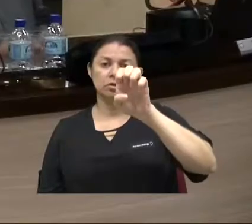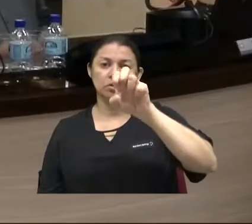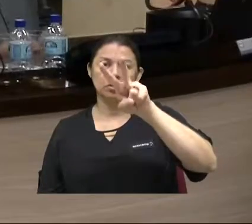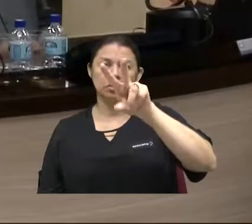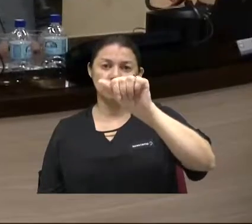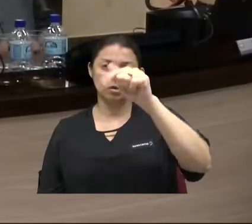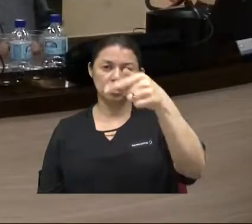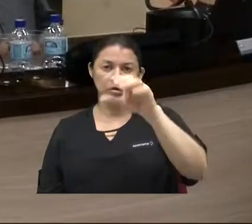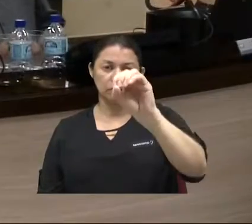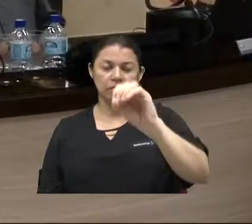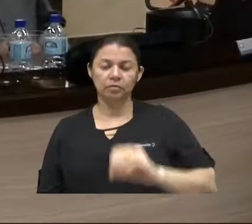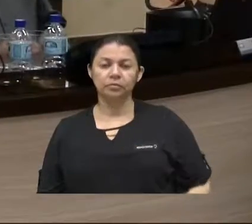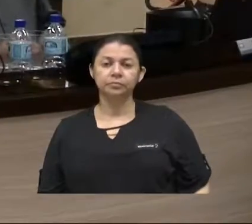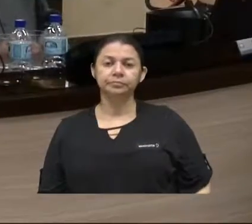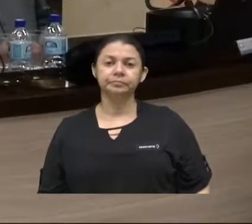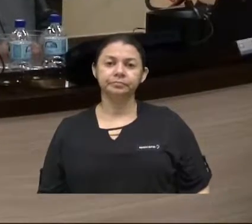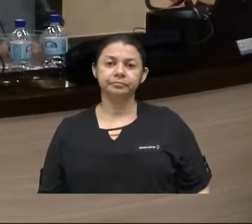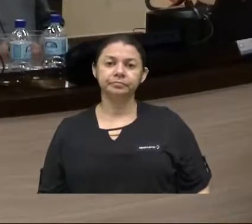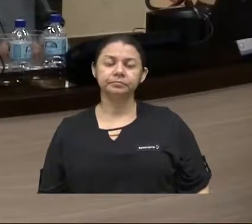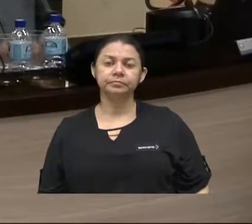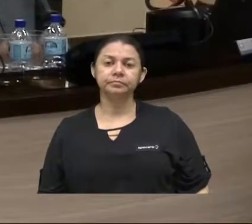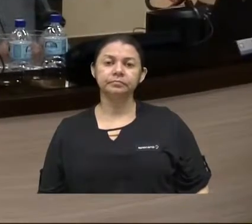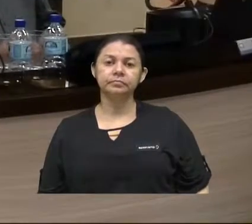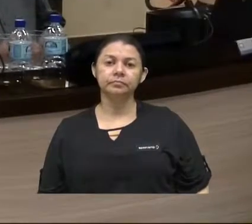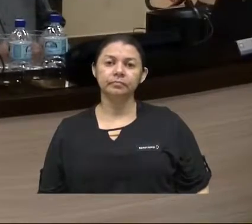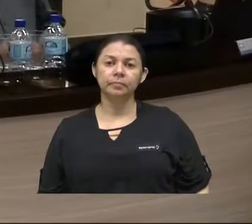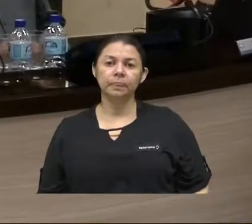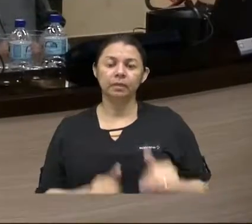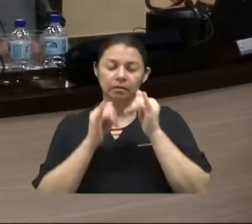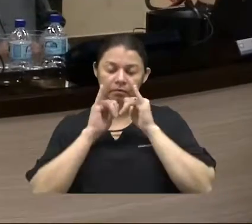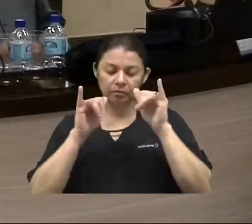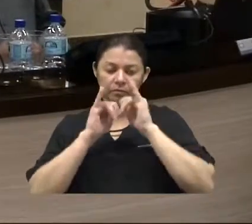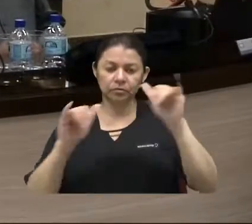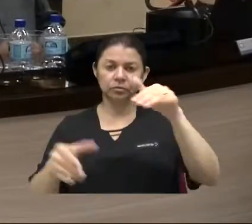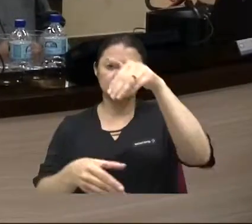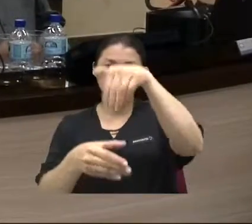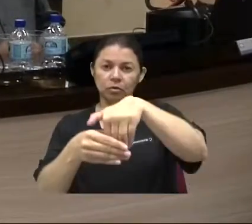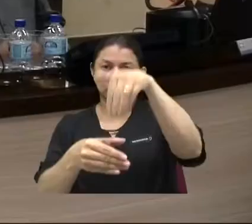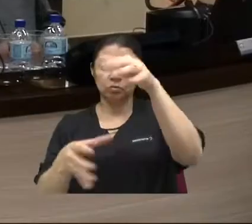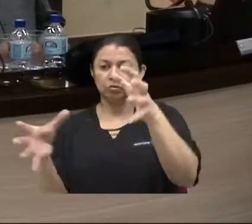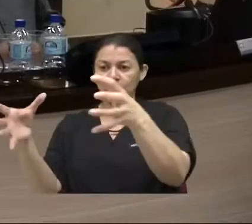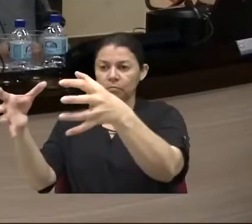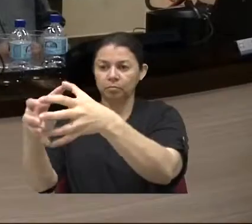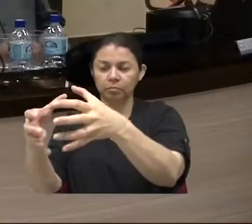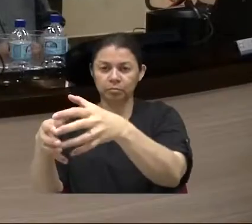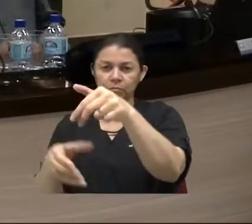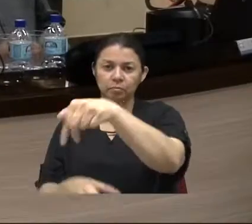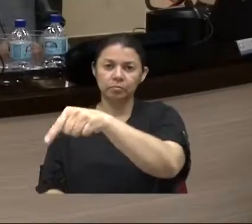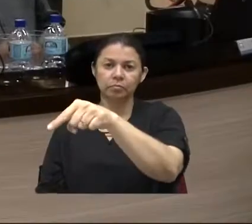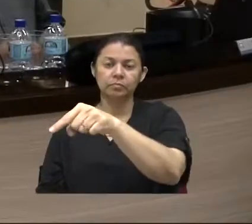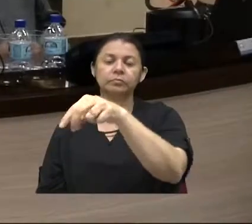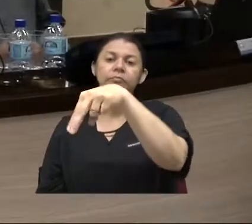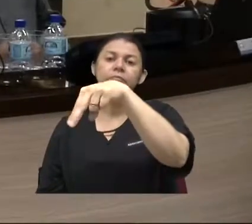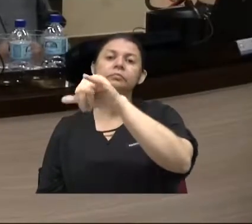Senhor presidente, nobres pares, eu voto no meu correligionário, pastor Newton.